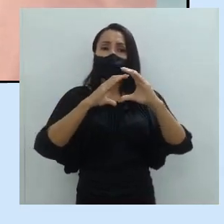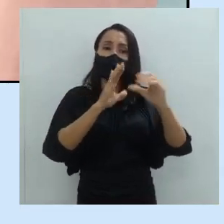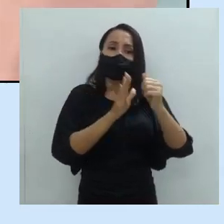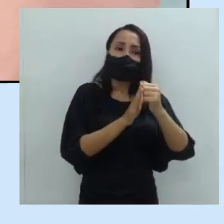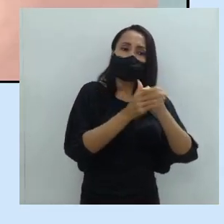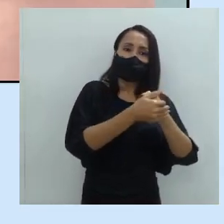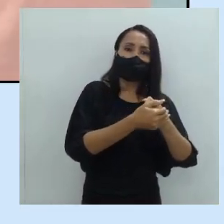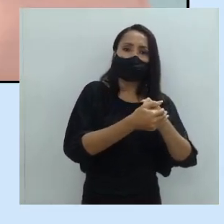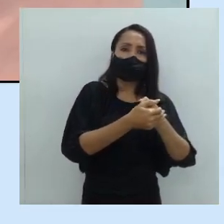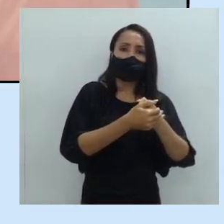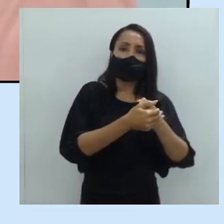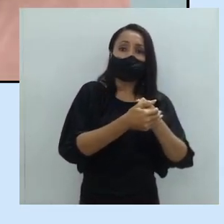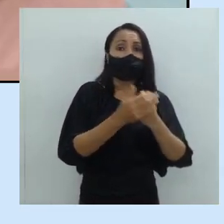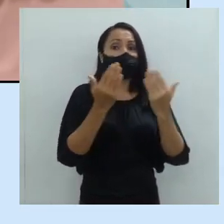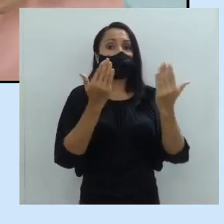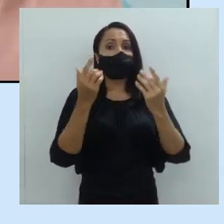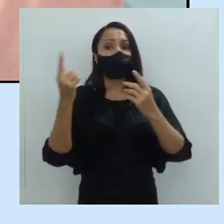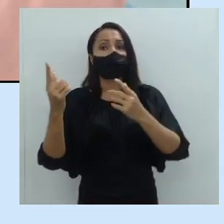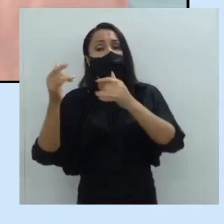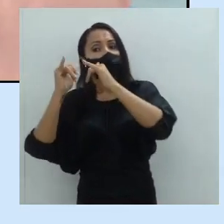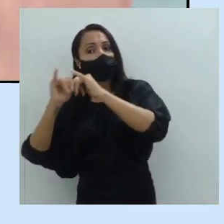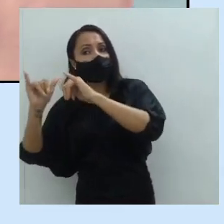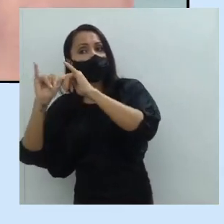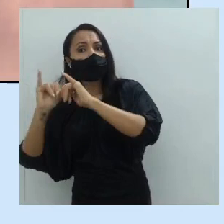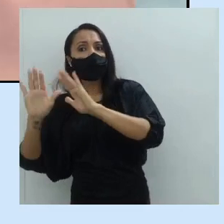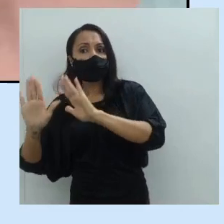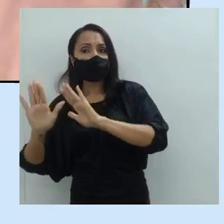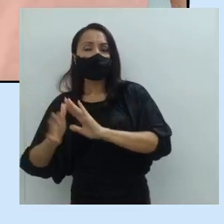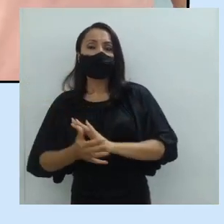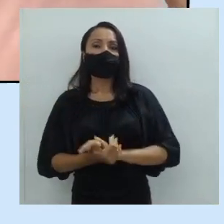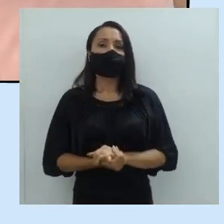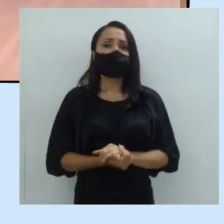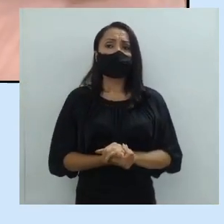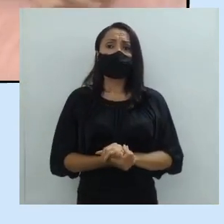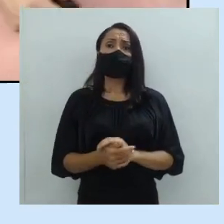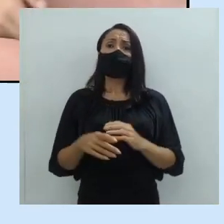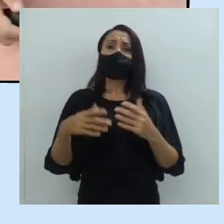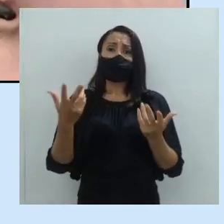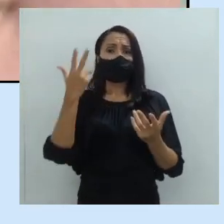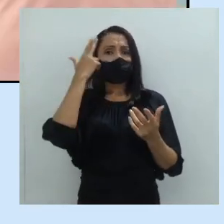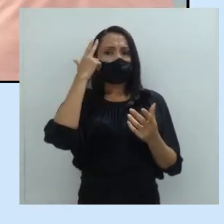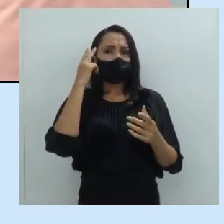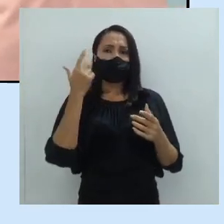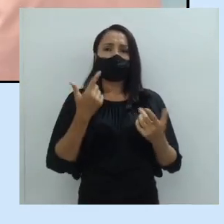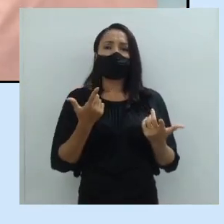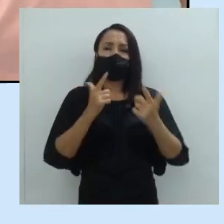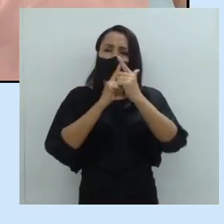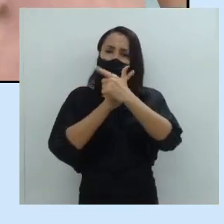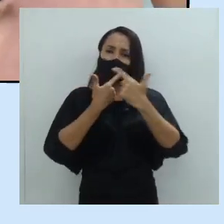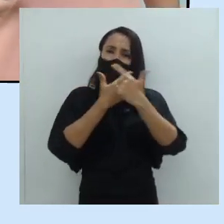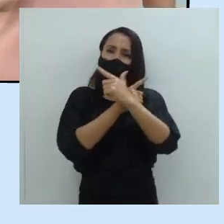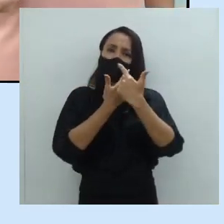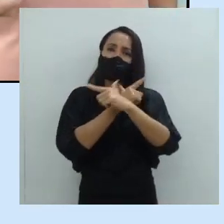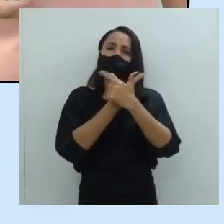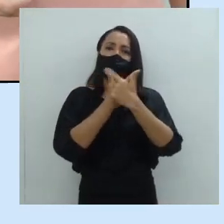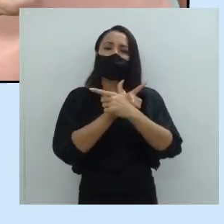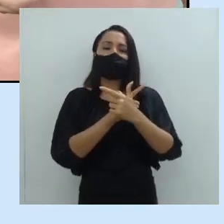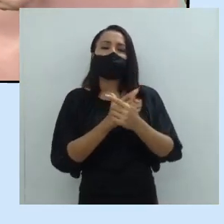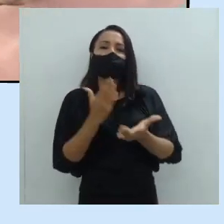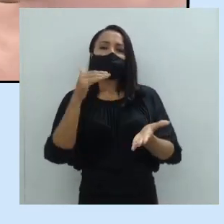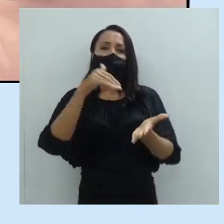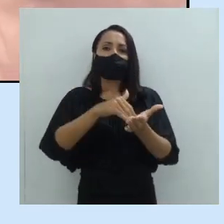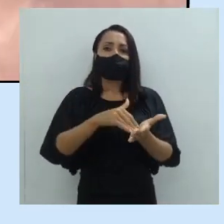dito do que pelo dito. Prestem bem atenção. Isso é muito comum na ironia, que nós veremos no final da aula